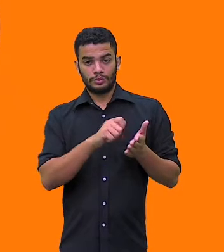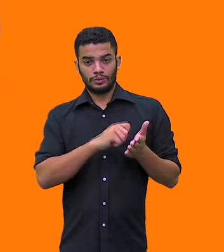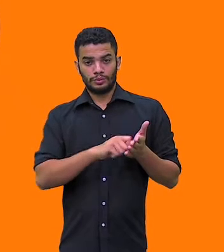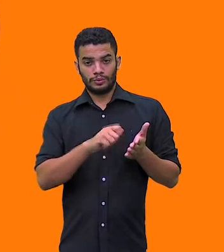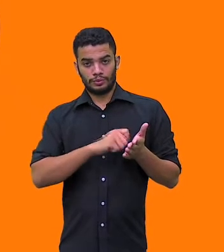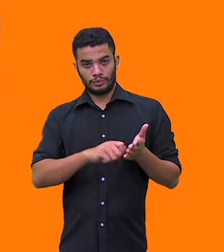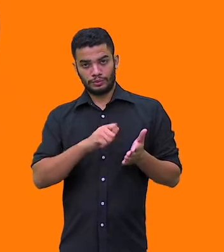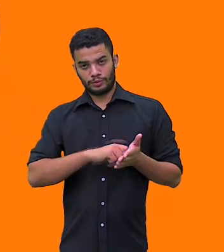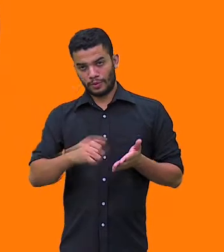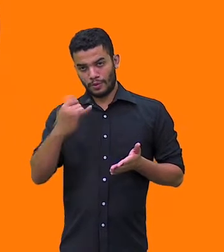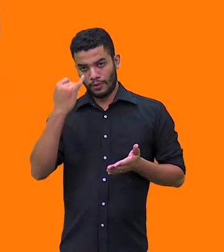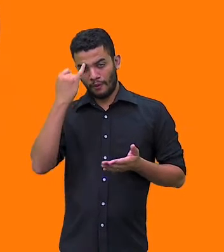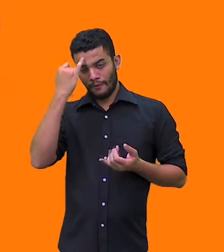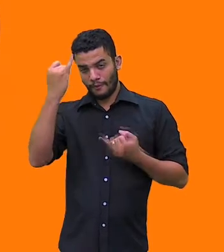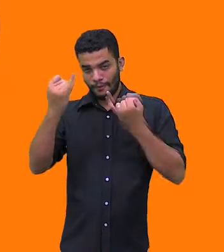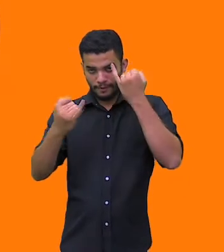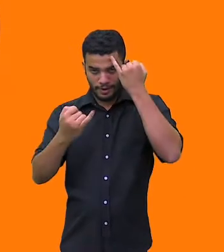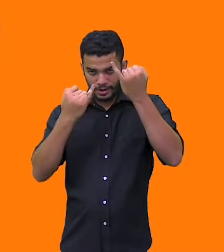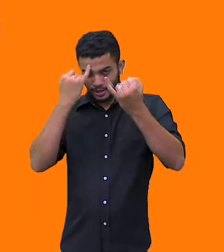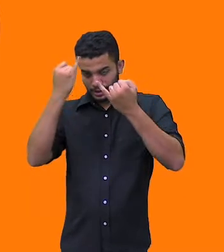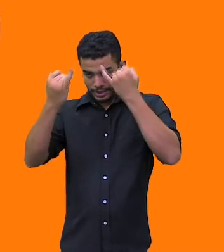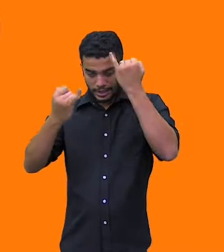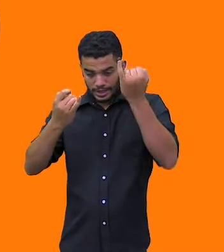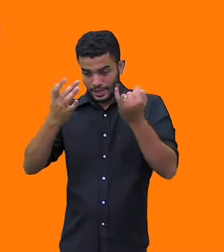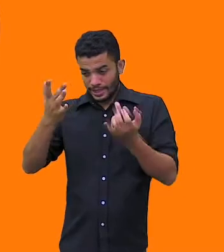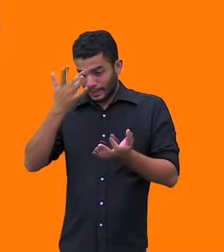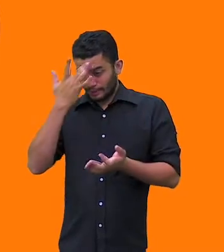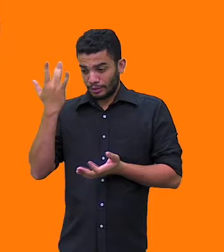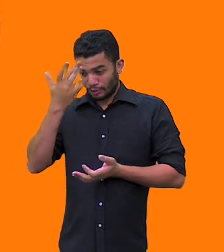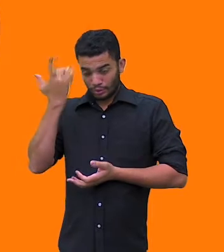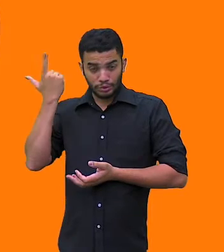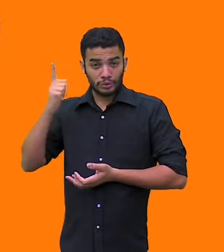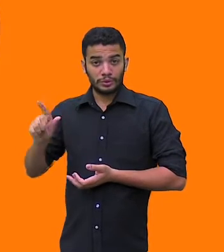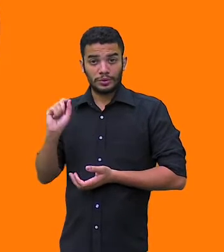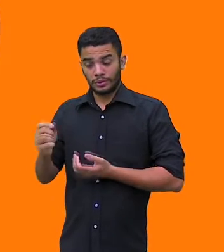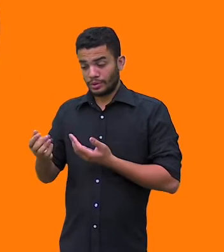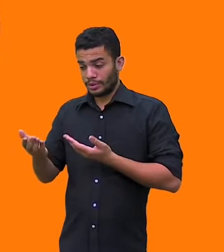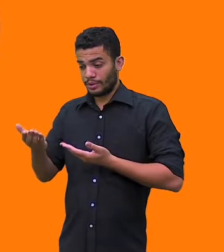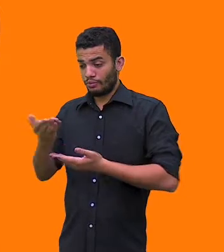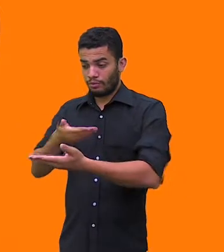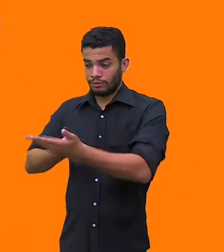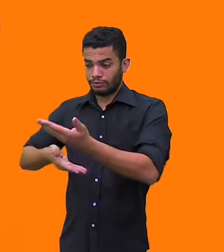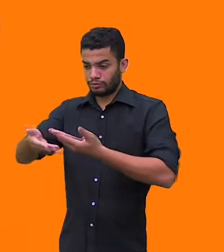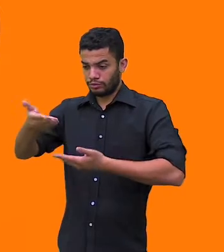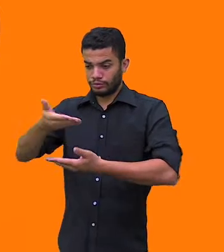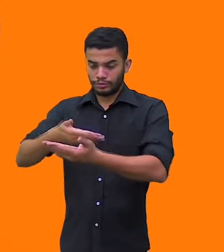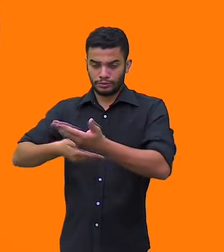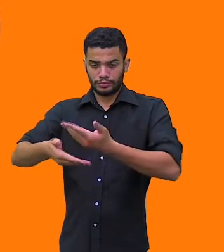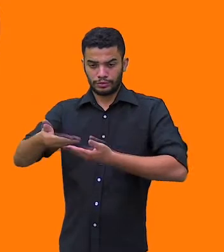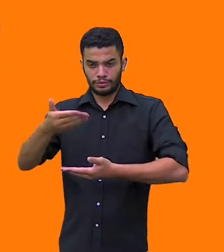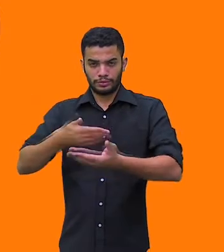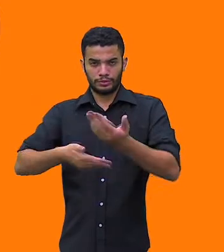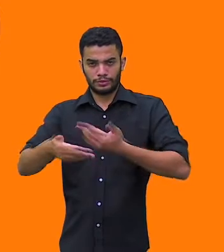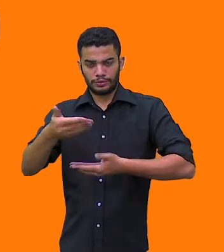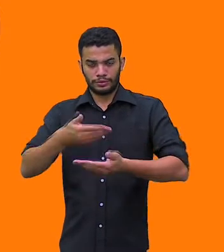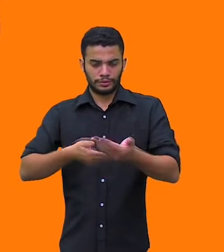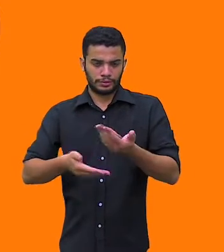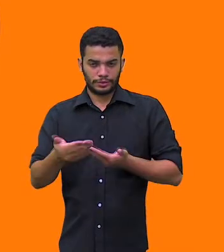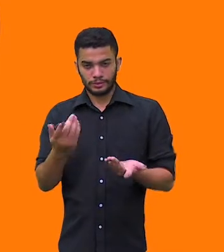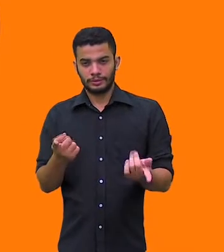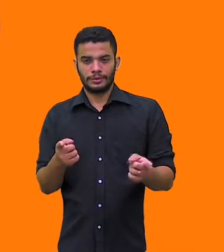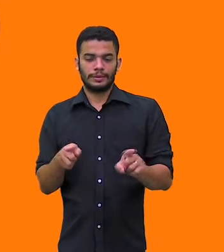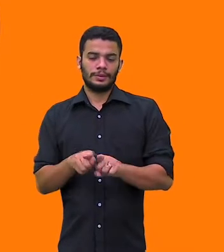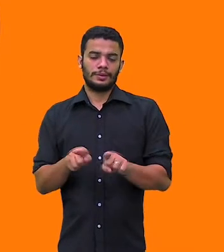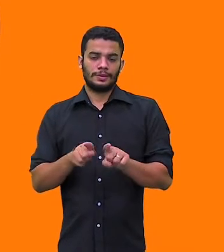na verdade, para que as pessoas possam também interagir socialmente, né? Possam contribuir aí, possam trazer,